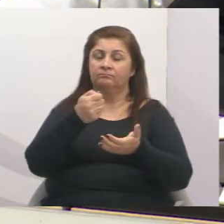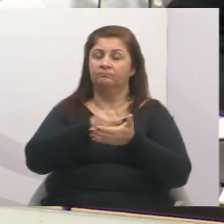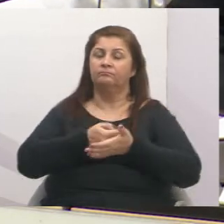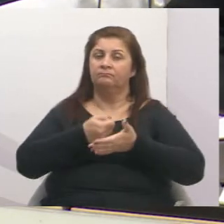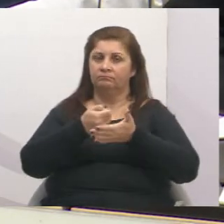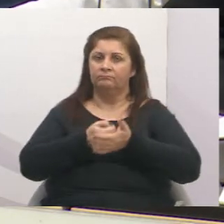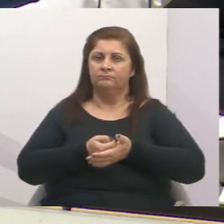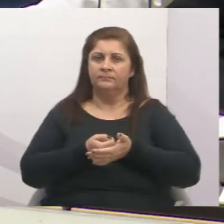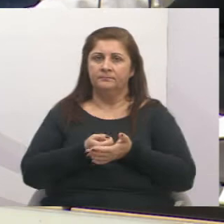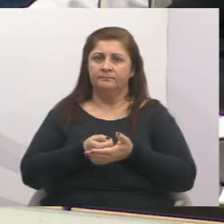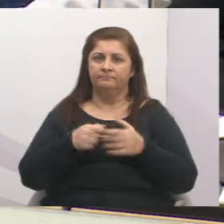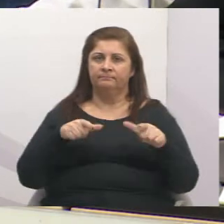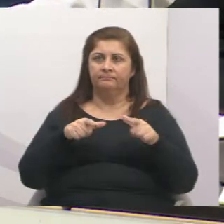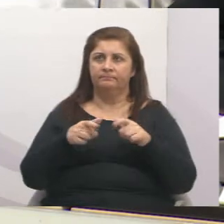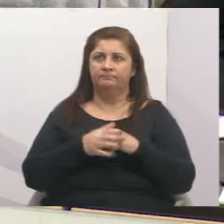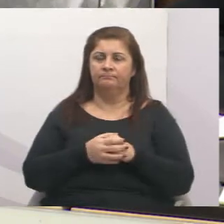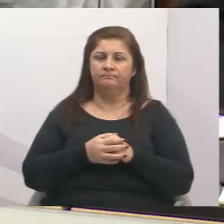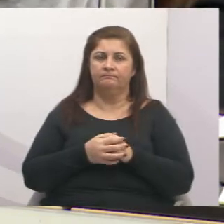servidores,